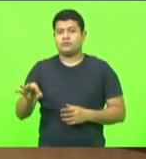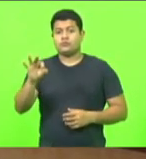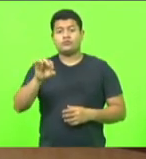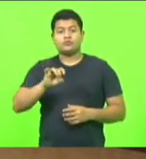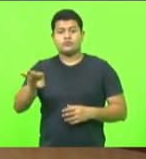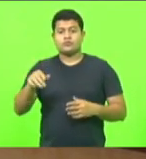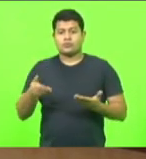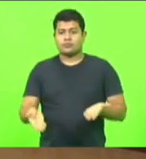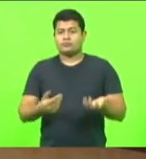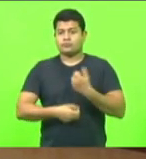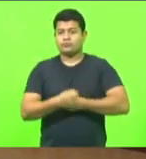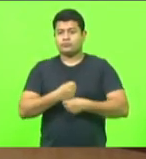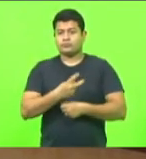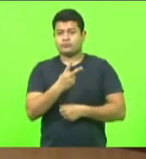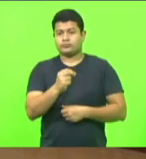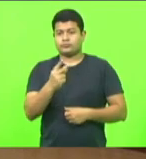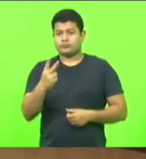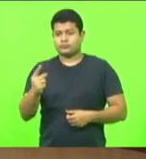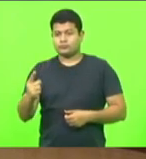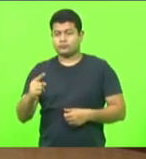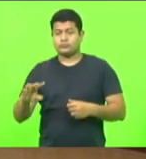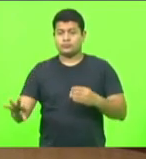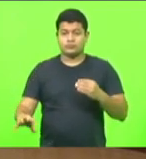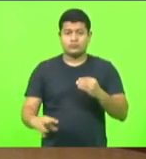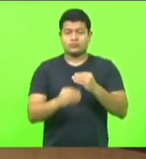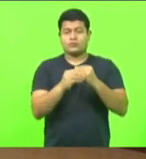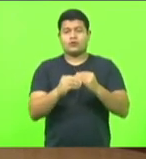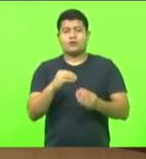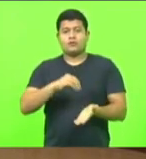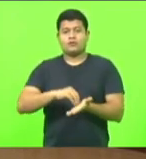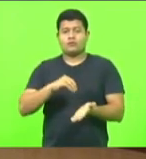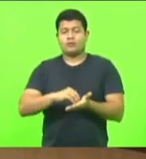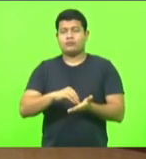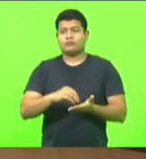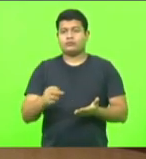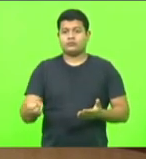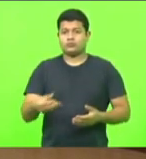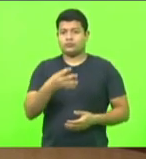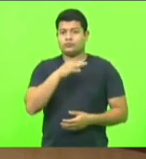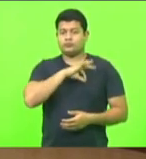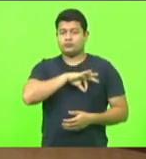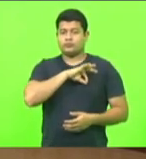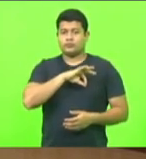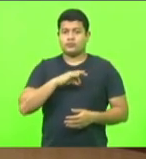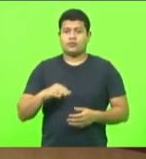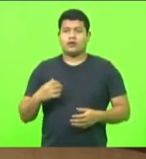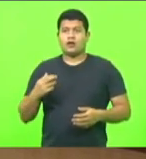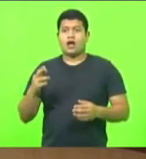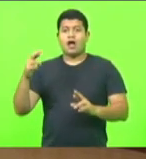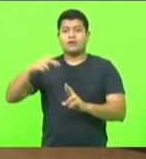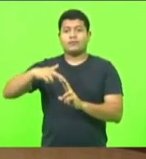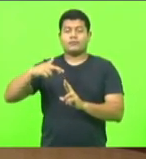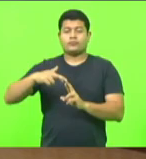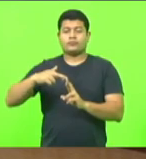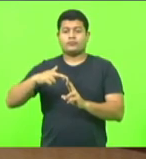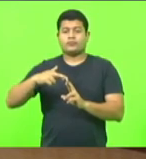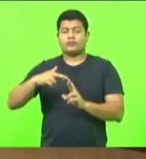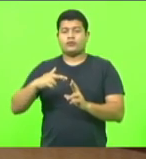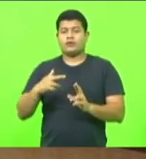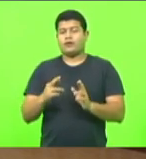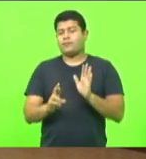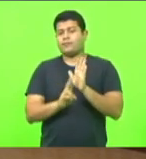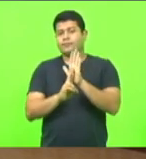2021, não incorporada aos novos vencimentos, representa um valor maior do que a inflação de 2019 e